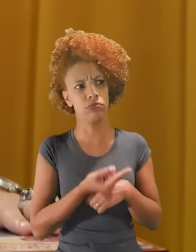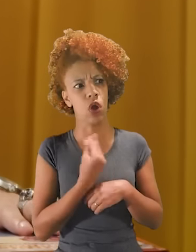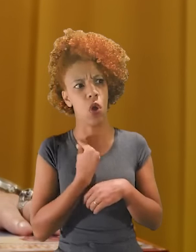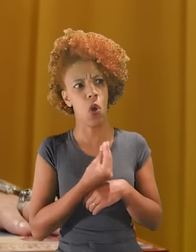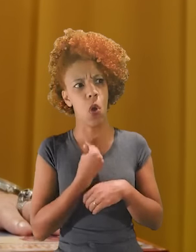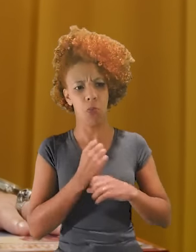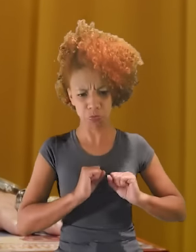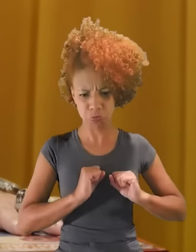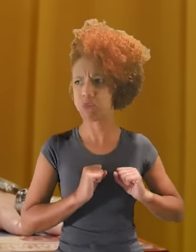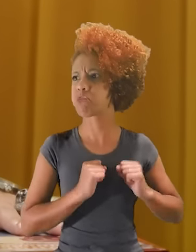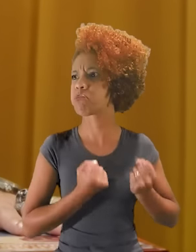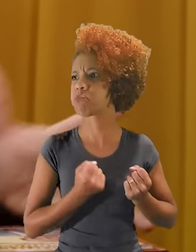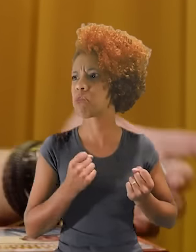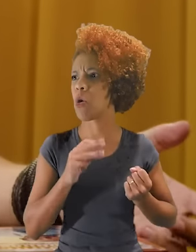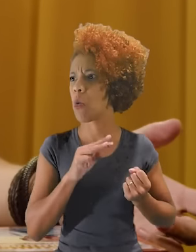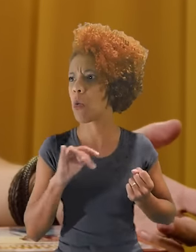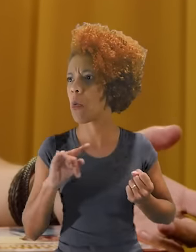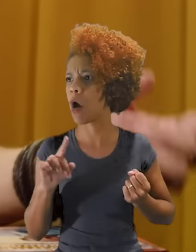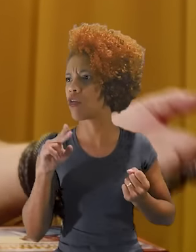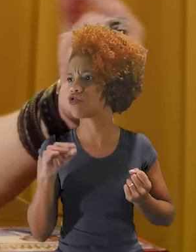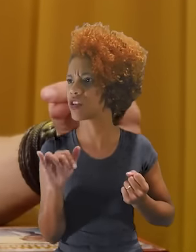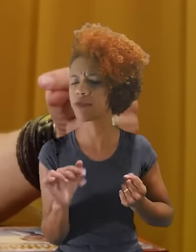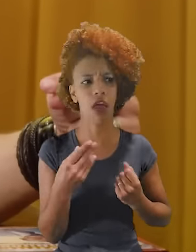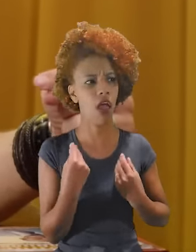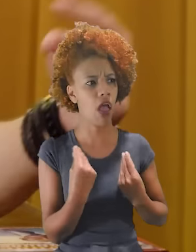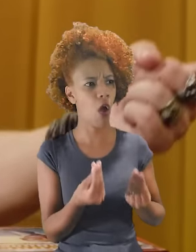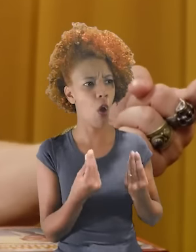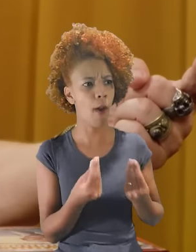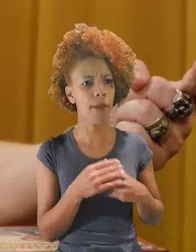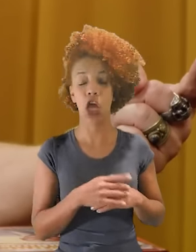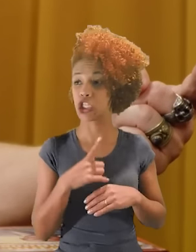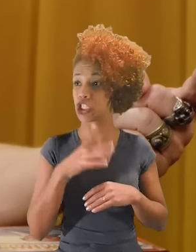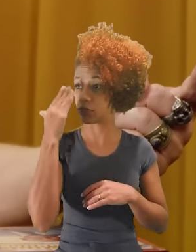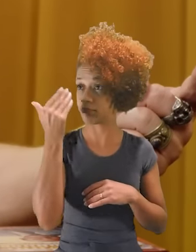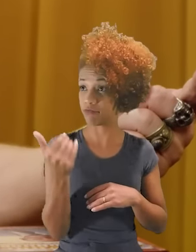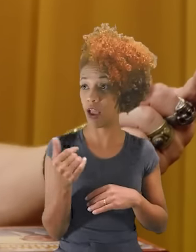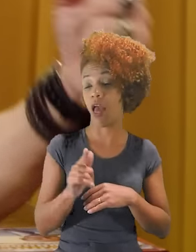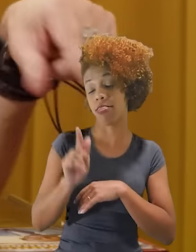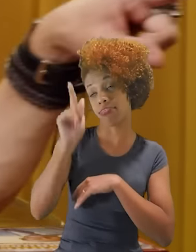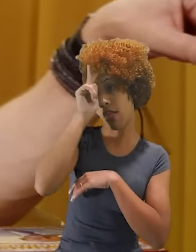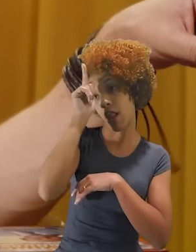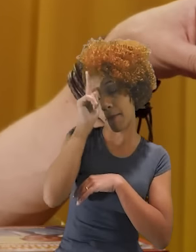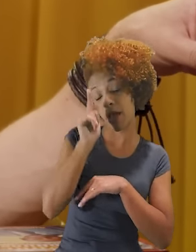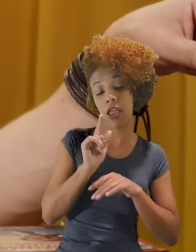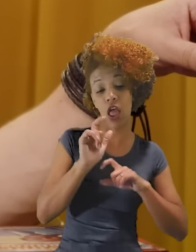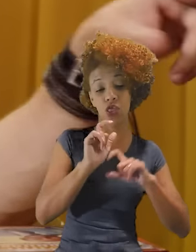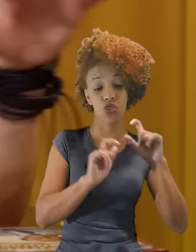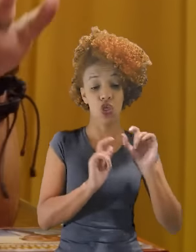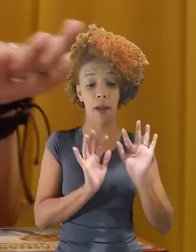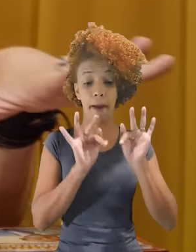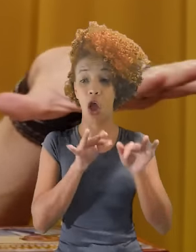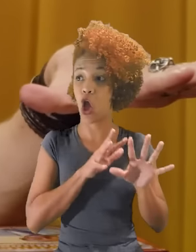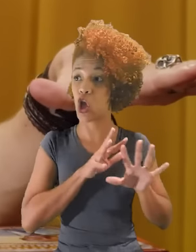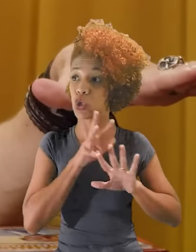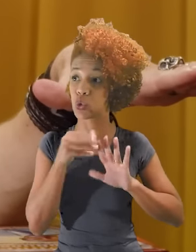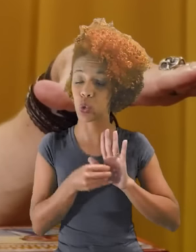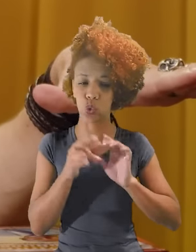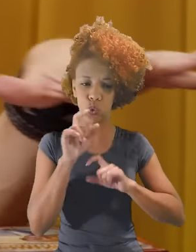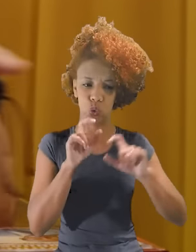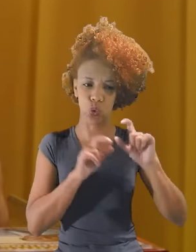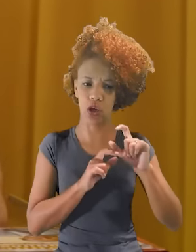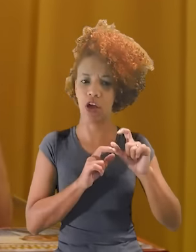olha o culhão do Walt Disney de fazer uma parada dessa. Tanto que ele tinha um sucesso imenso na Alemanha e pós esse desenho, todos os